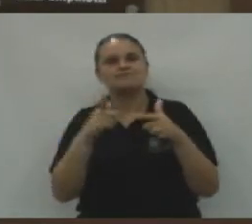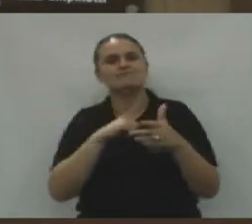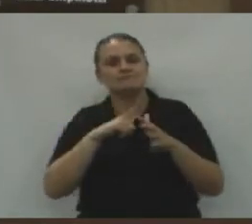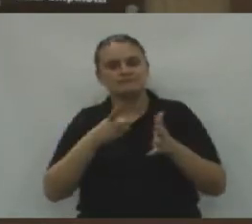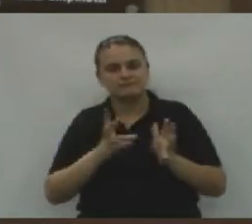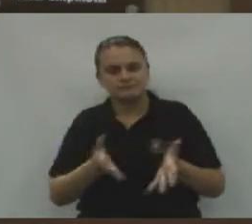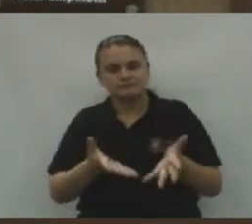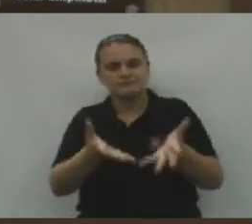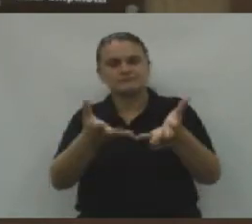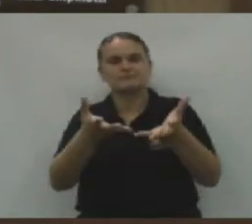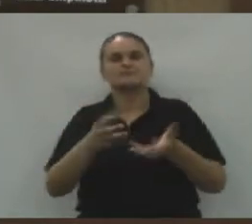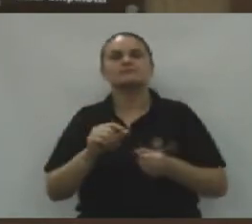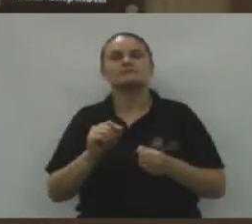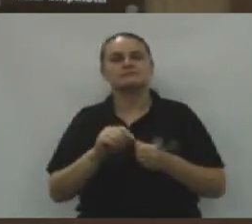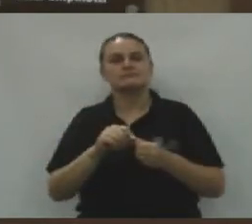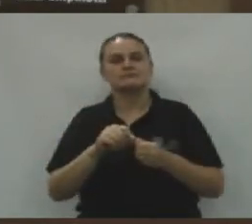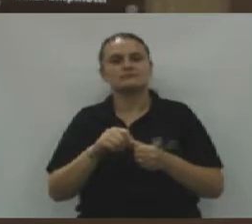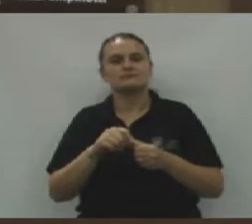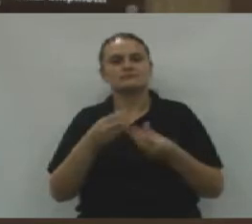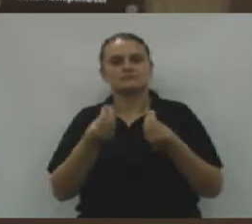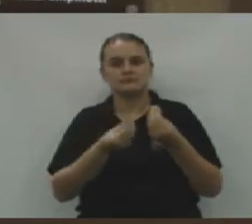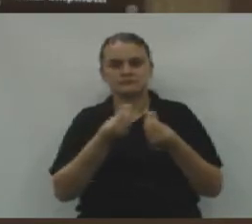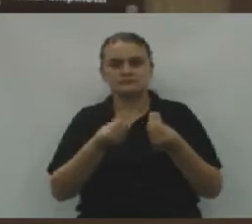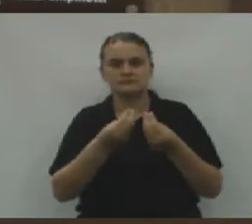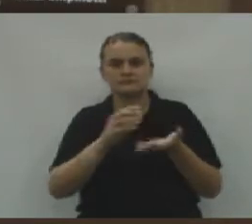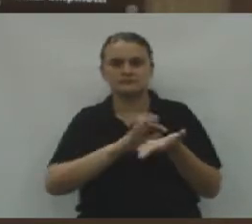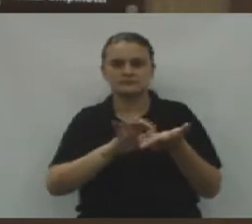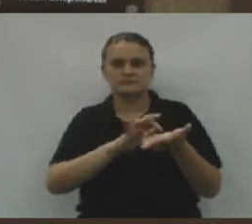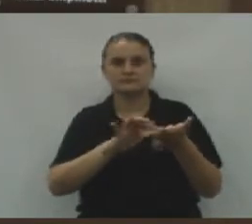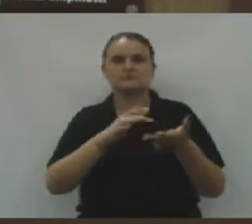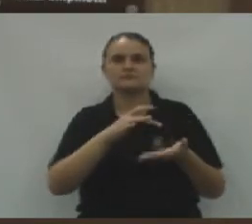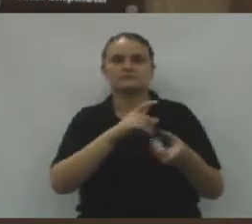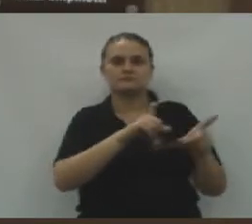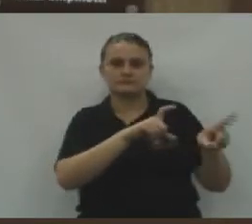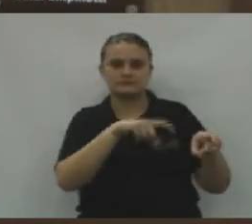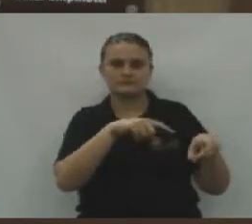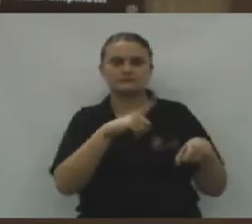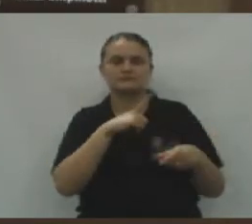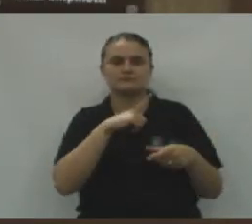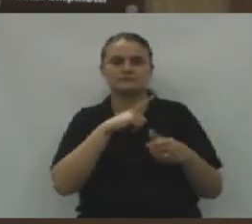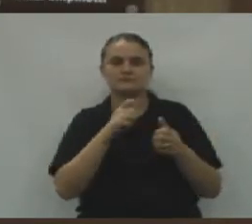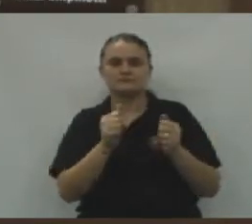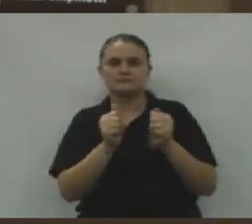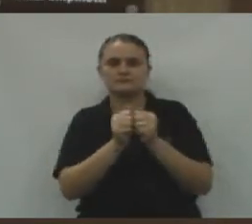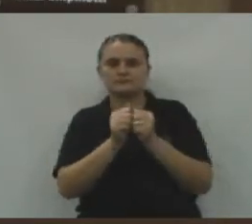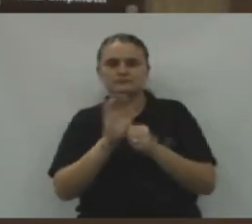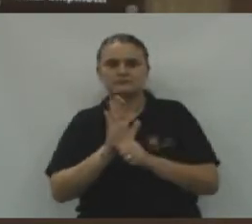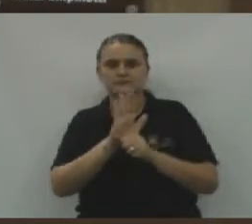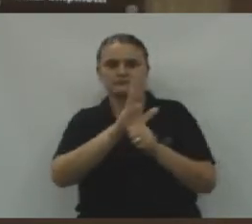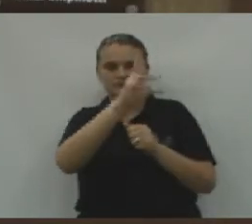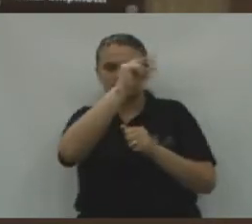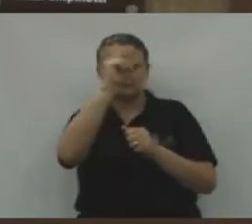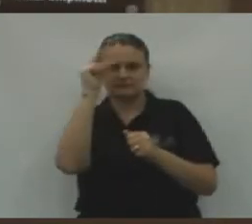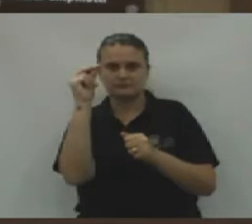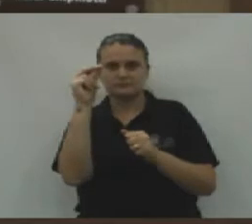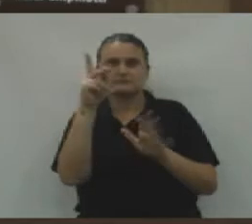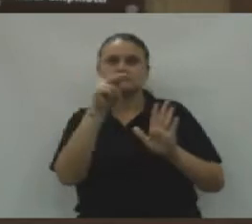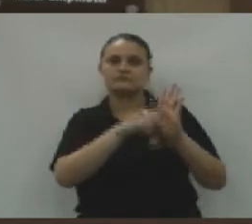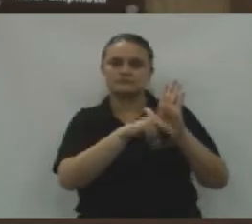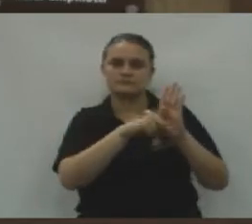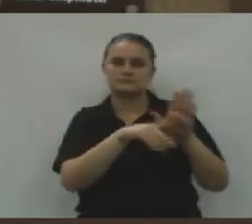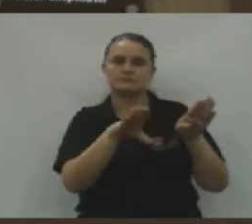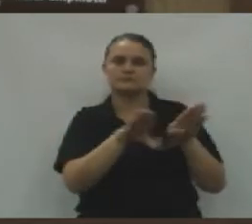estimulado, motivado e mantido a forma com que a Secretaria está fazendo com o apoio da Prefeitura Municipal. esse projeto também